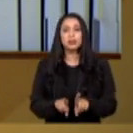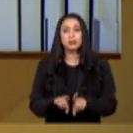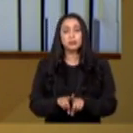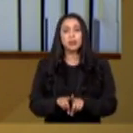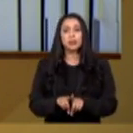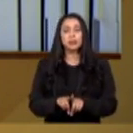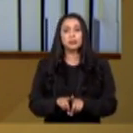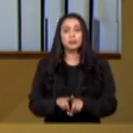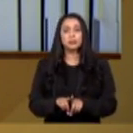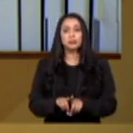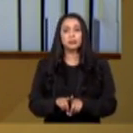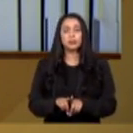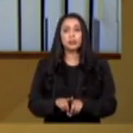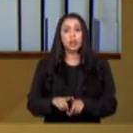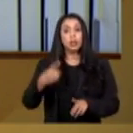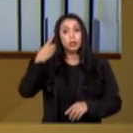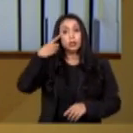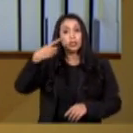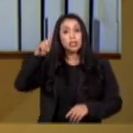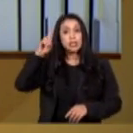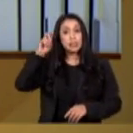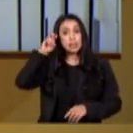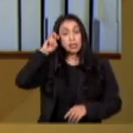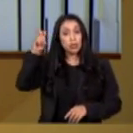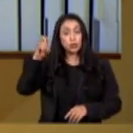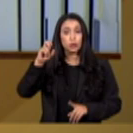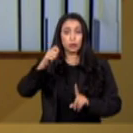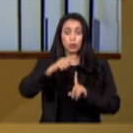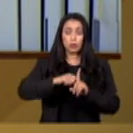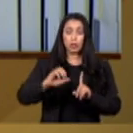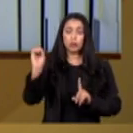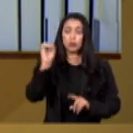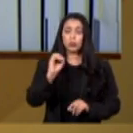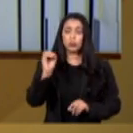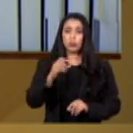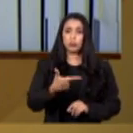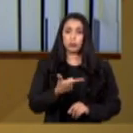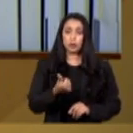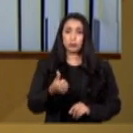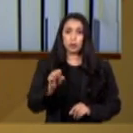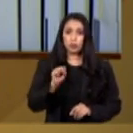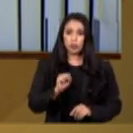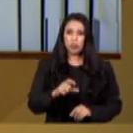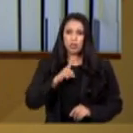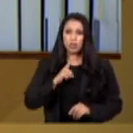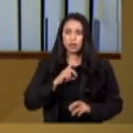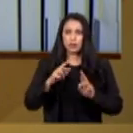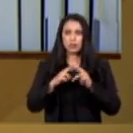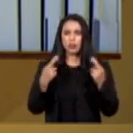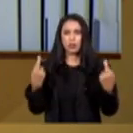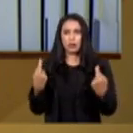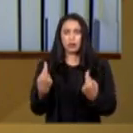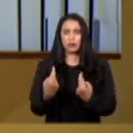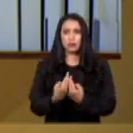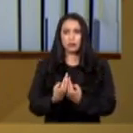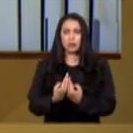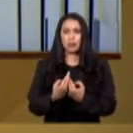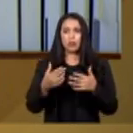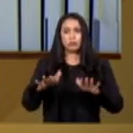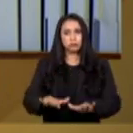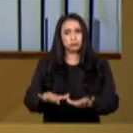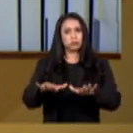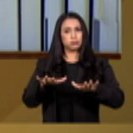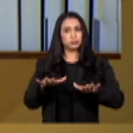lembrando que no dia cinco de outubro de 2018 quando fizemos aqui uma sessão solene